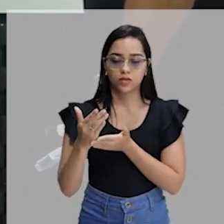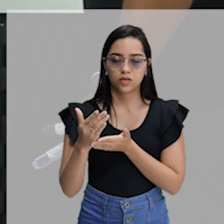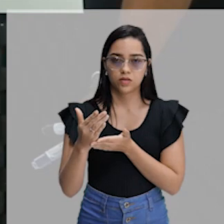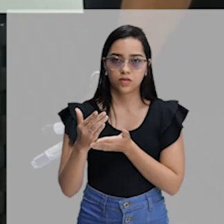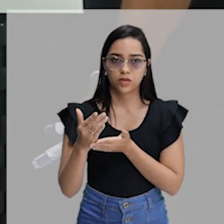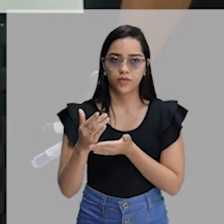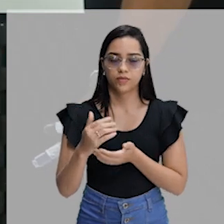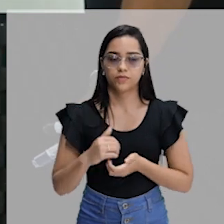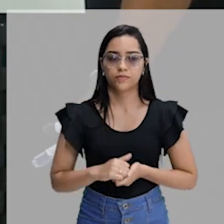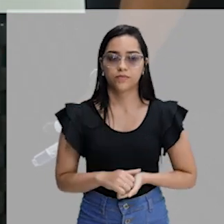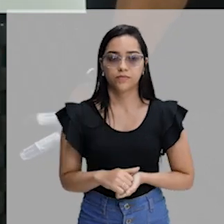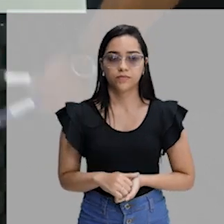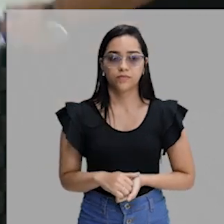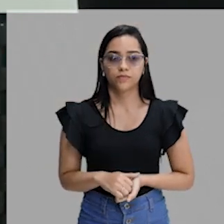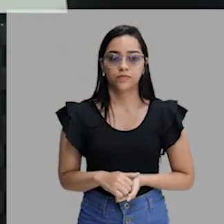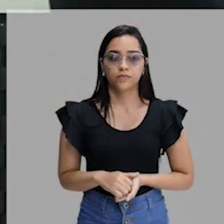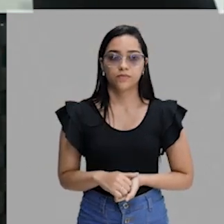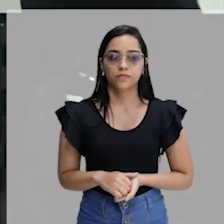inicial.